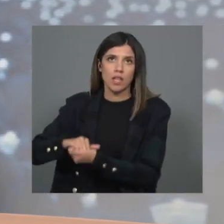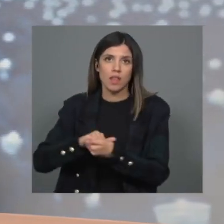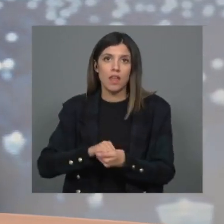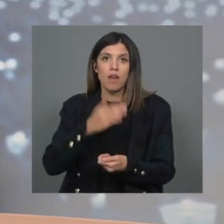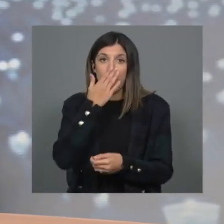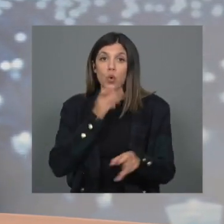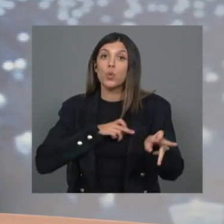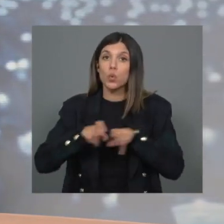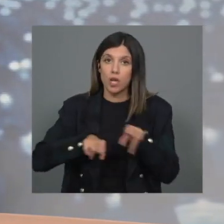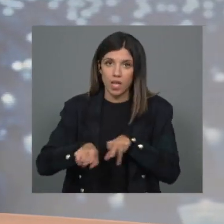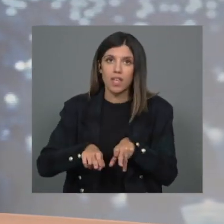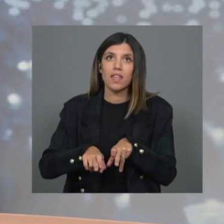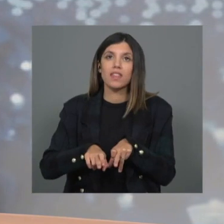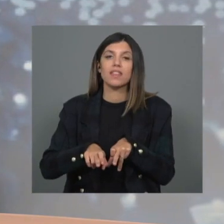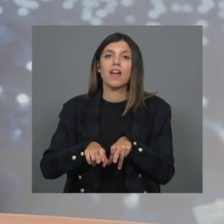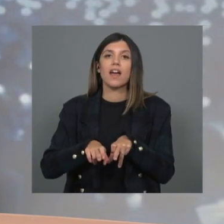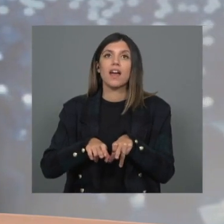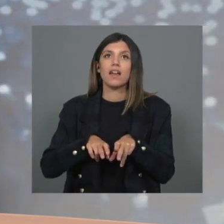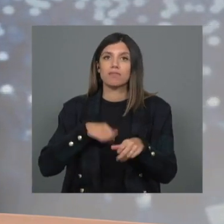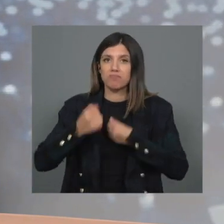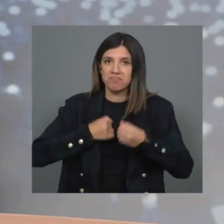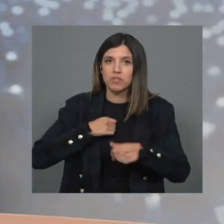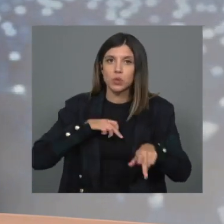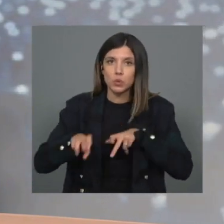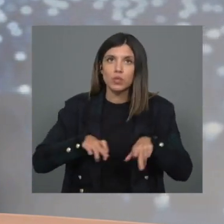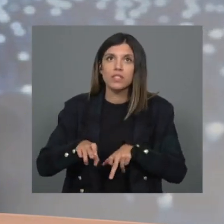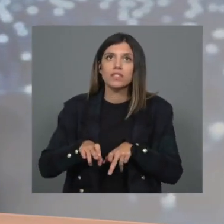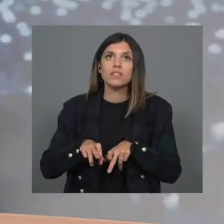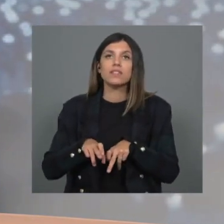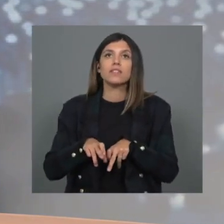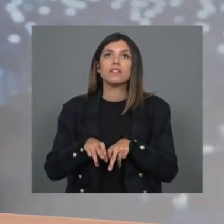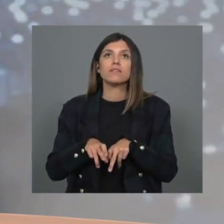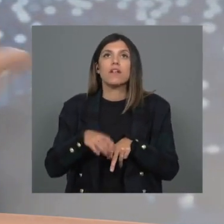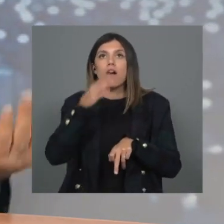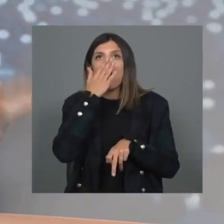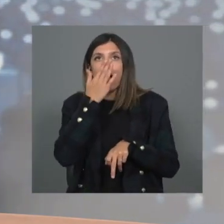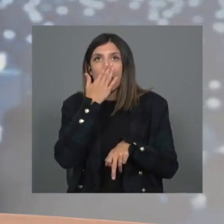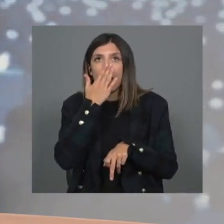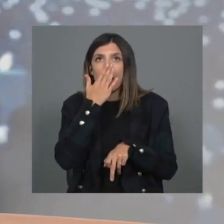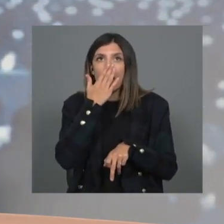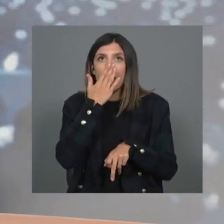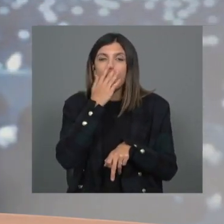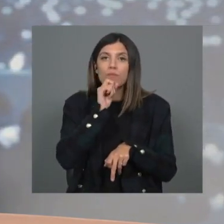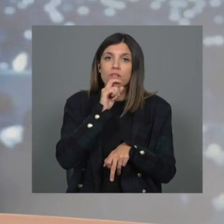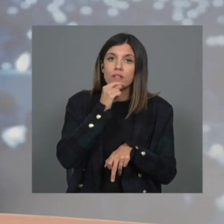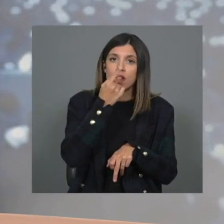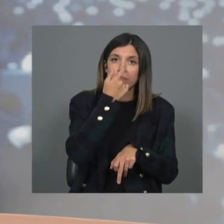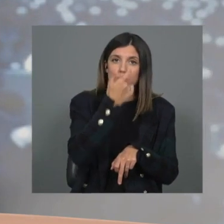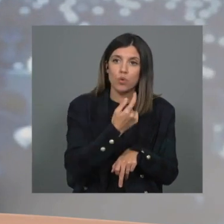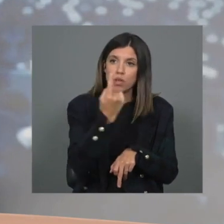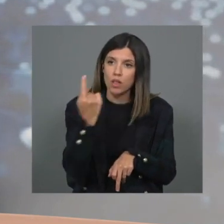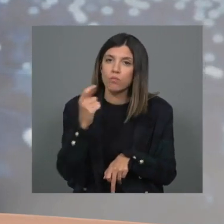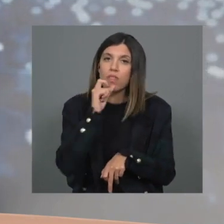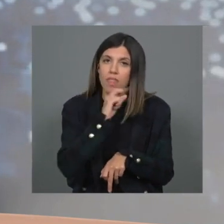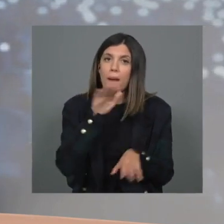corrida traduzir-se-á de alguma forma numa possibilidade de alguns poderem participar nas